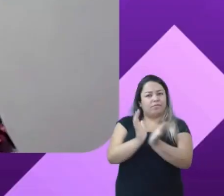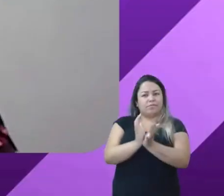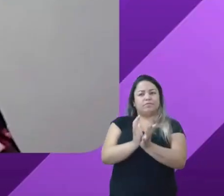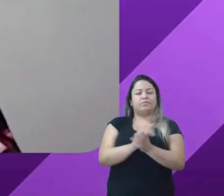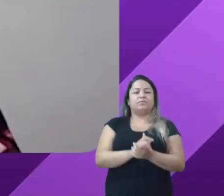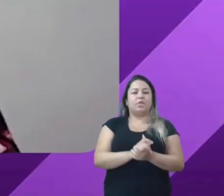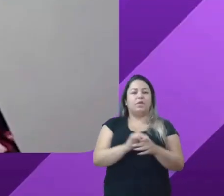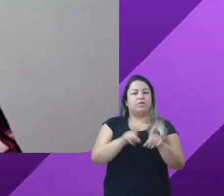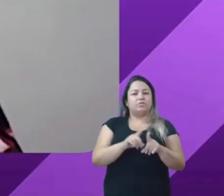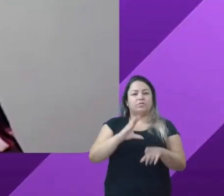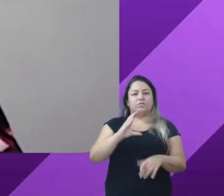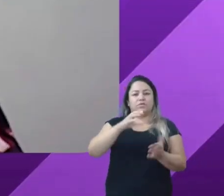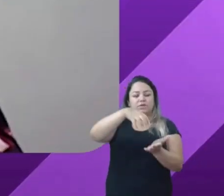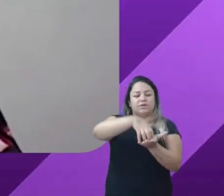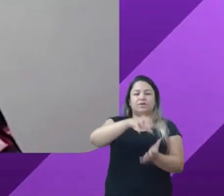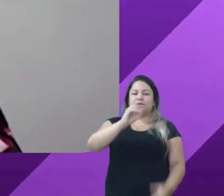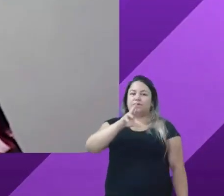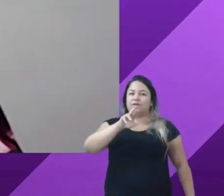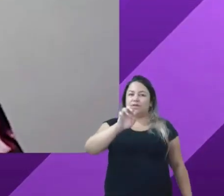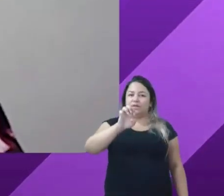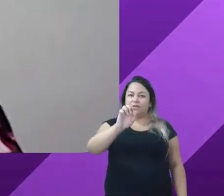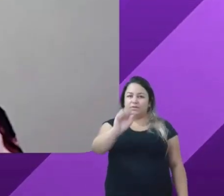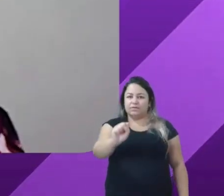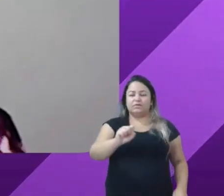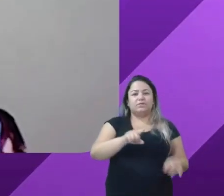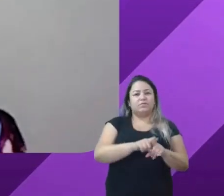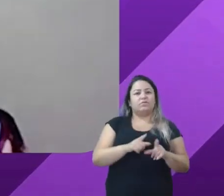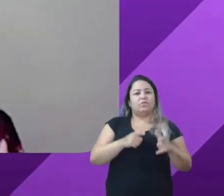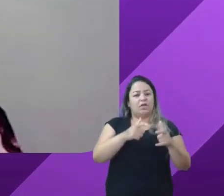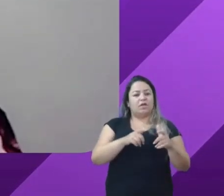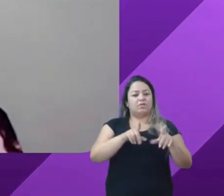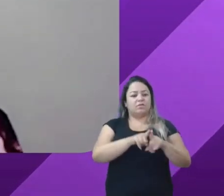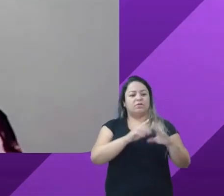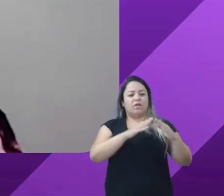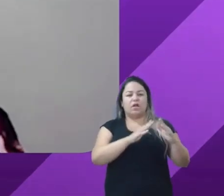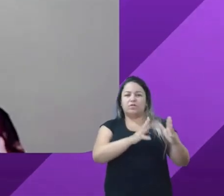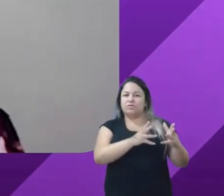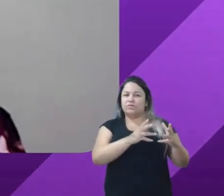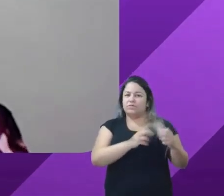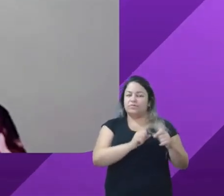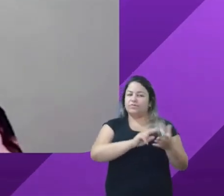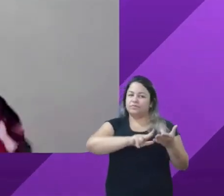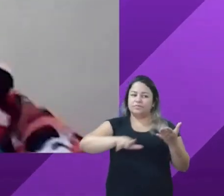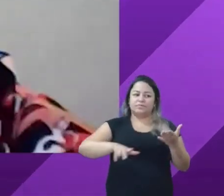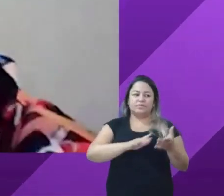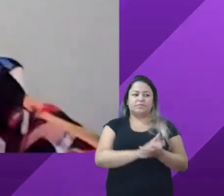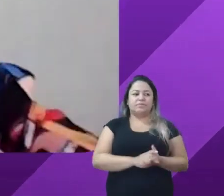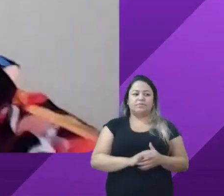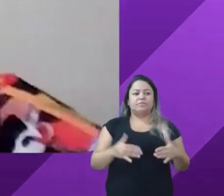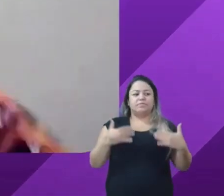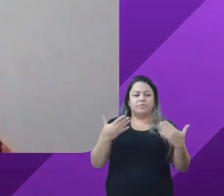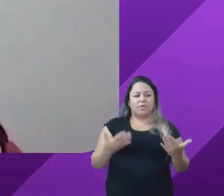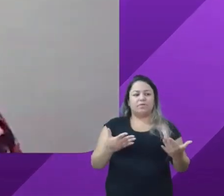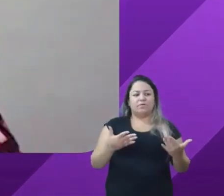Vínculos, nos CREAS, nos abrigos, né, nas redes de acolhimento, enfim. Então,